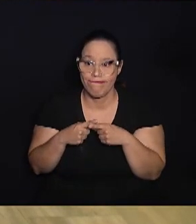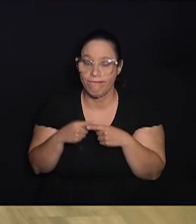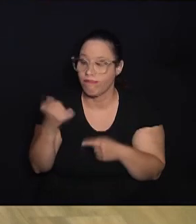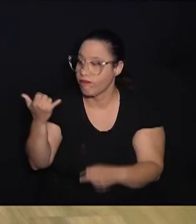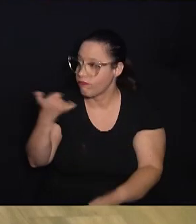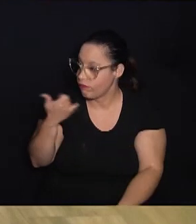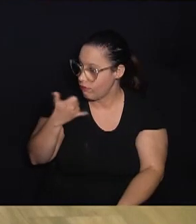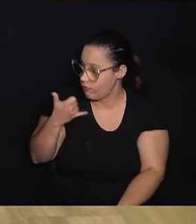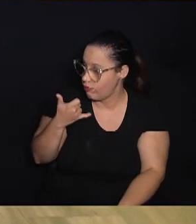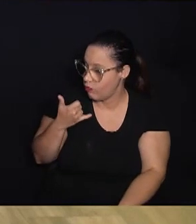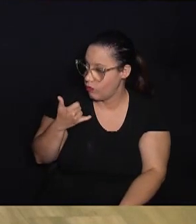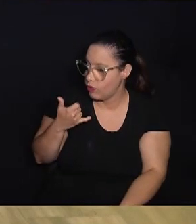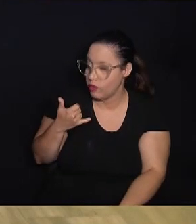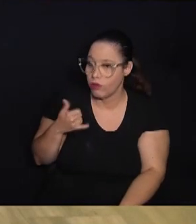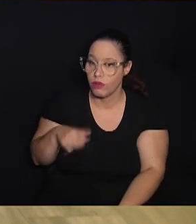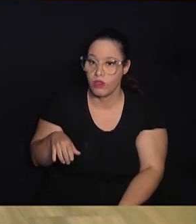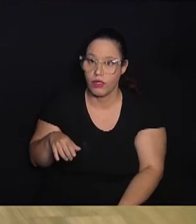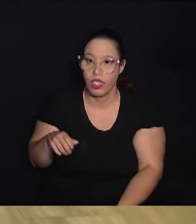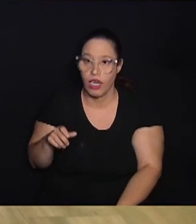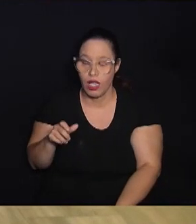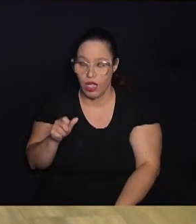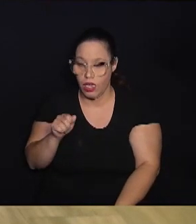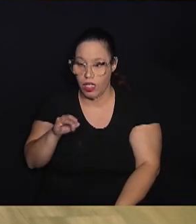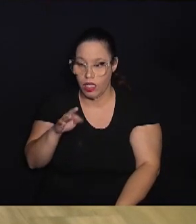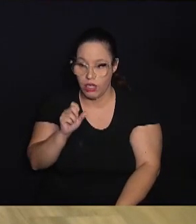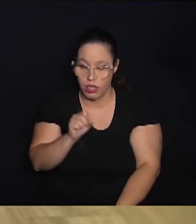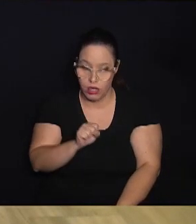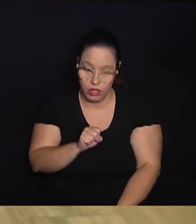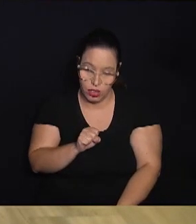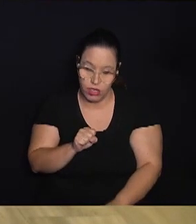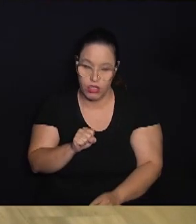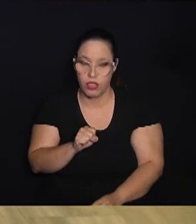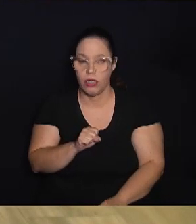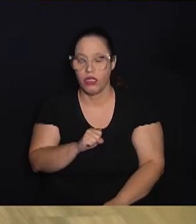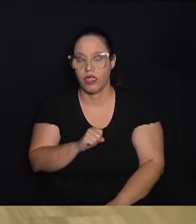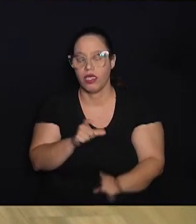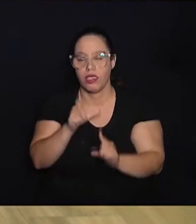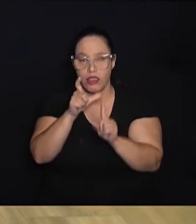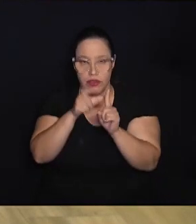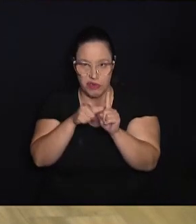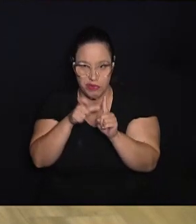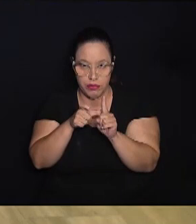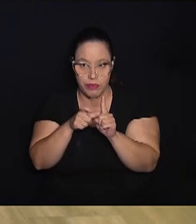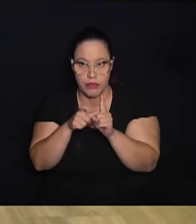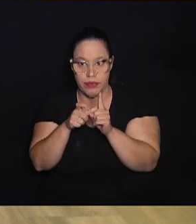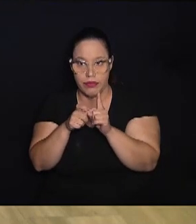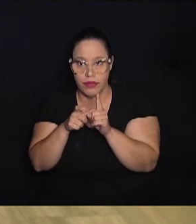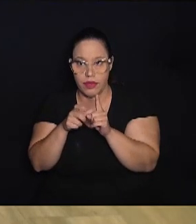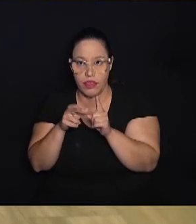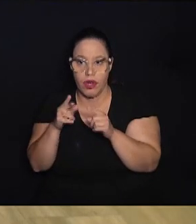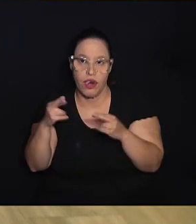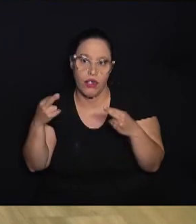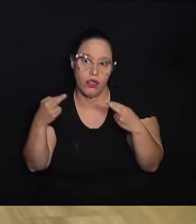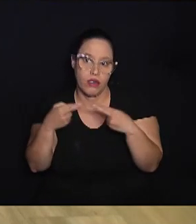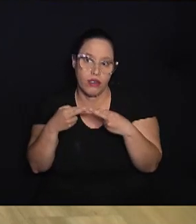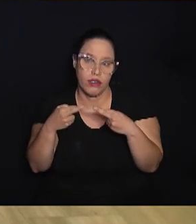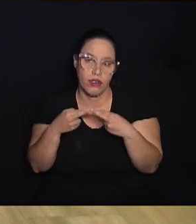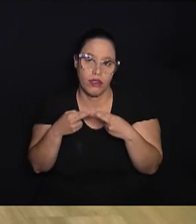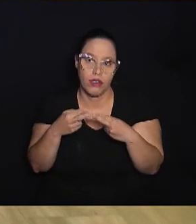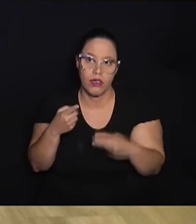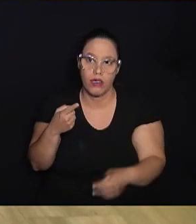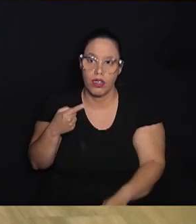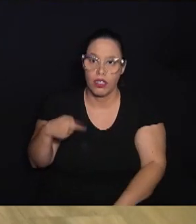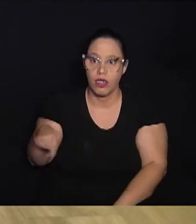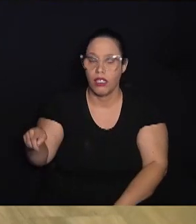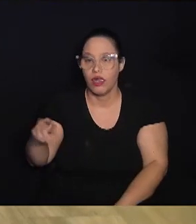rebordosa a gente estava num tempo de aides a rebordosa narrativa dela né não era mais real porque ela era uma mulher que saía que marcava